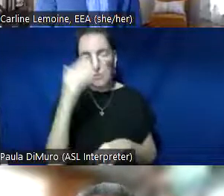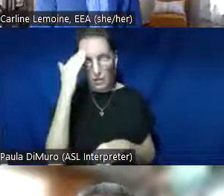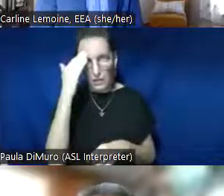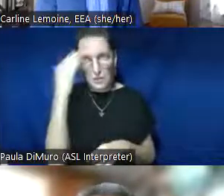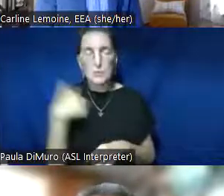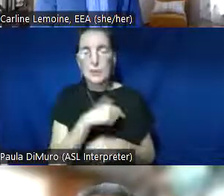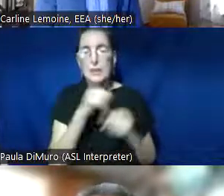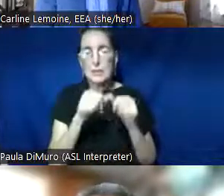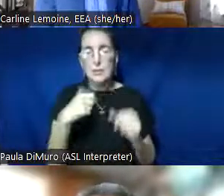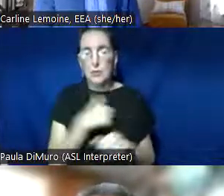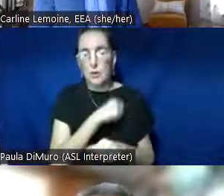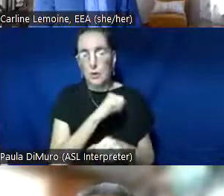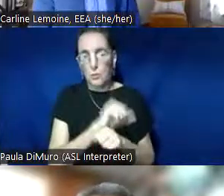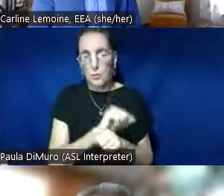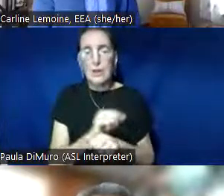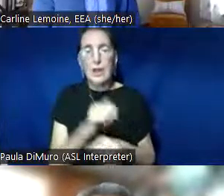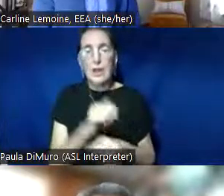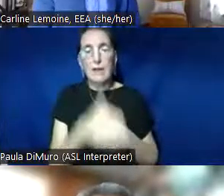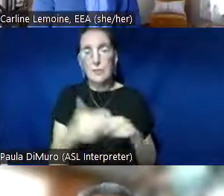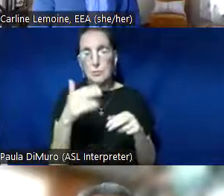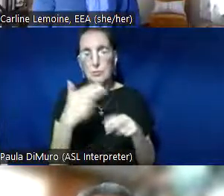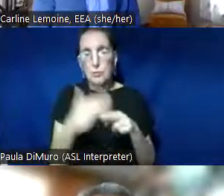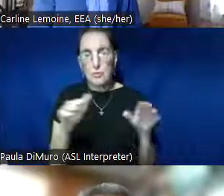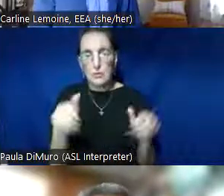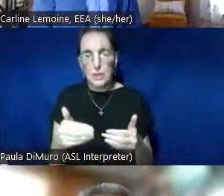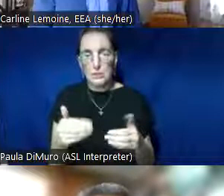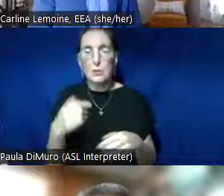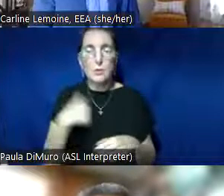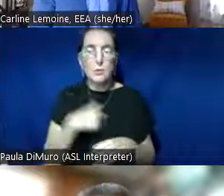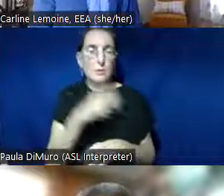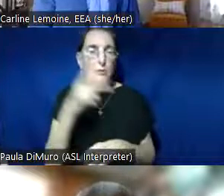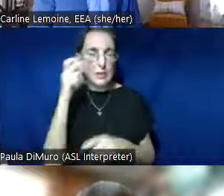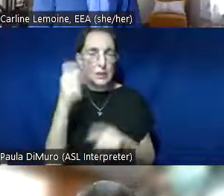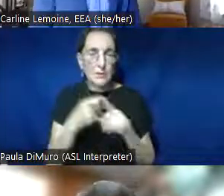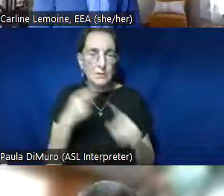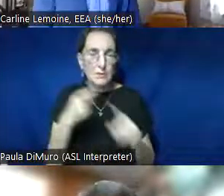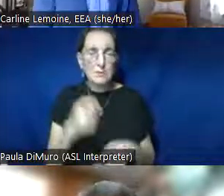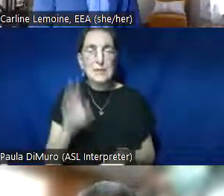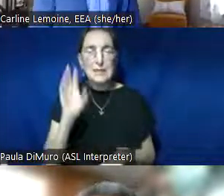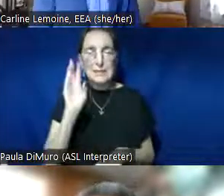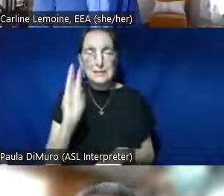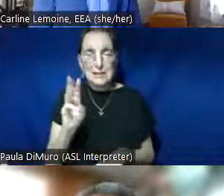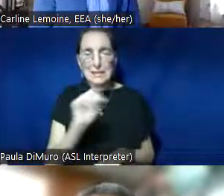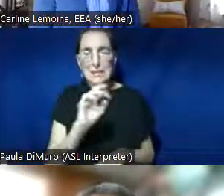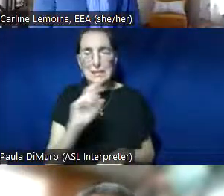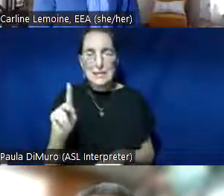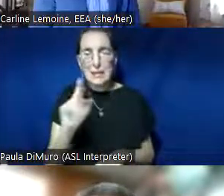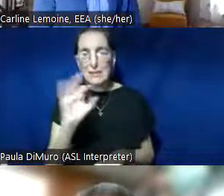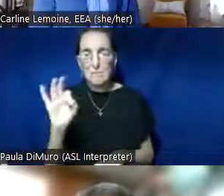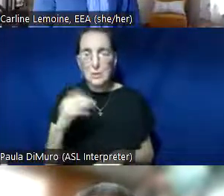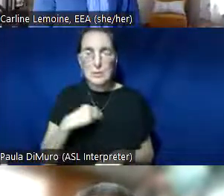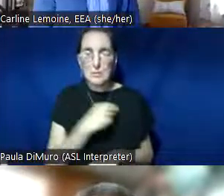no avança com nosso trabalho. Depois de que a breve introdução, nos vem escuta de